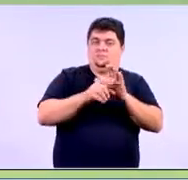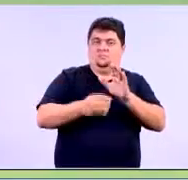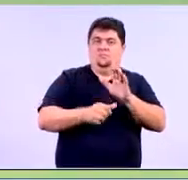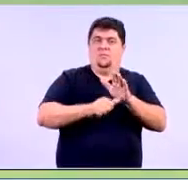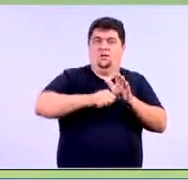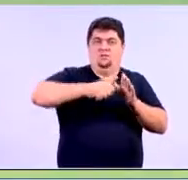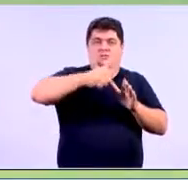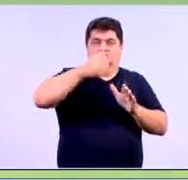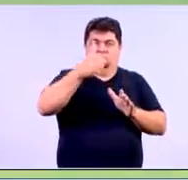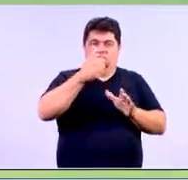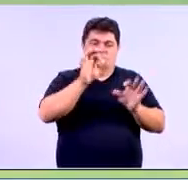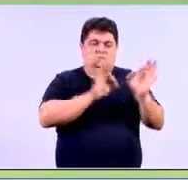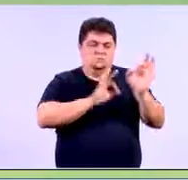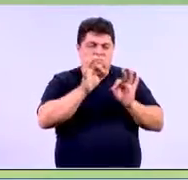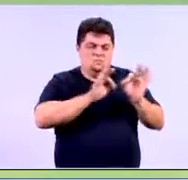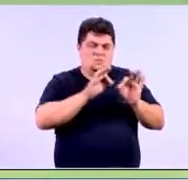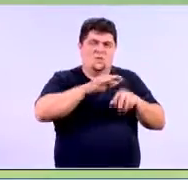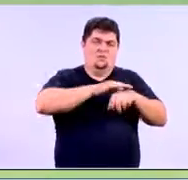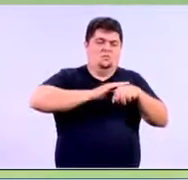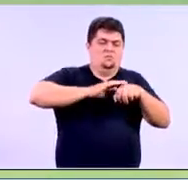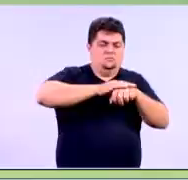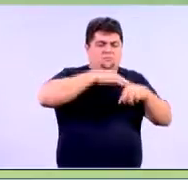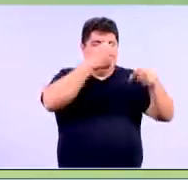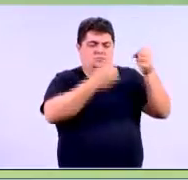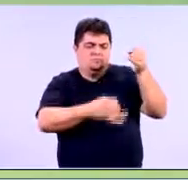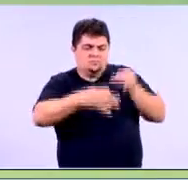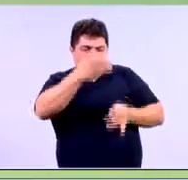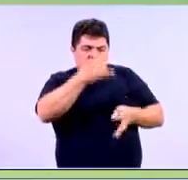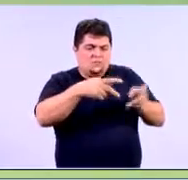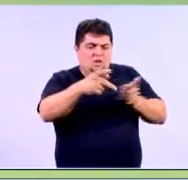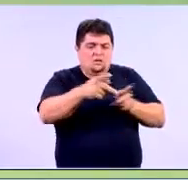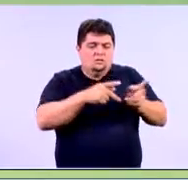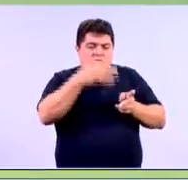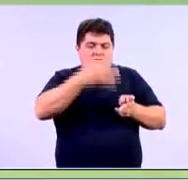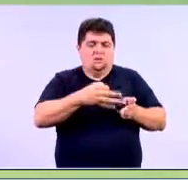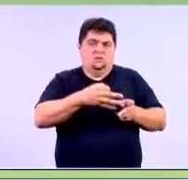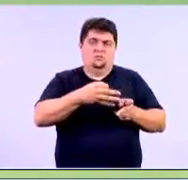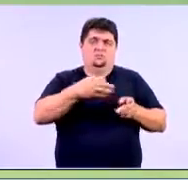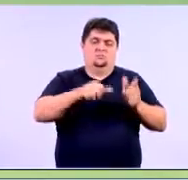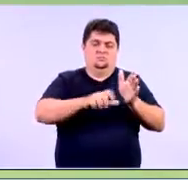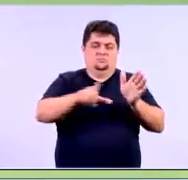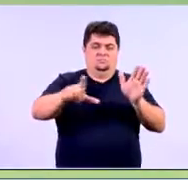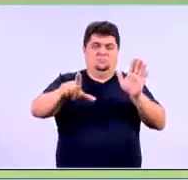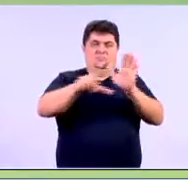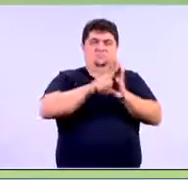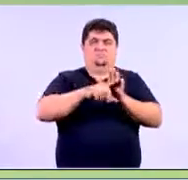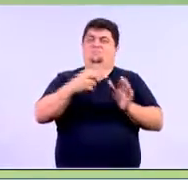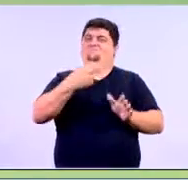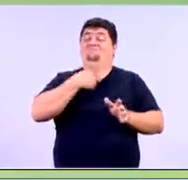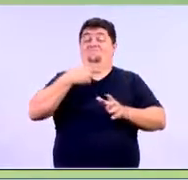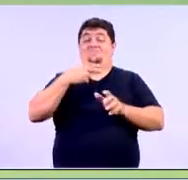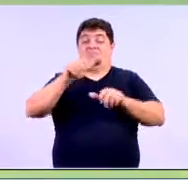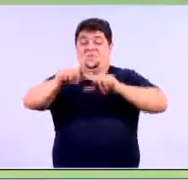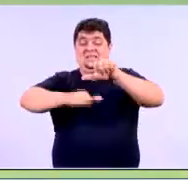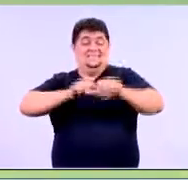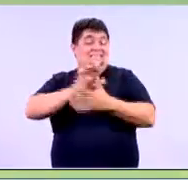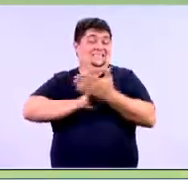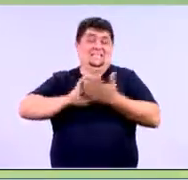majorar tributos. Sem a lei, nós não podemos sequer modificar um tributo ou